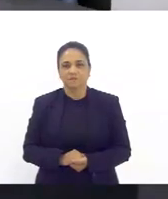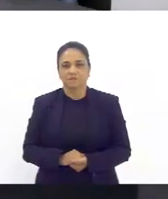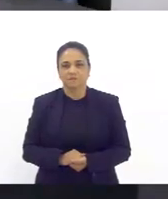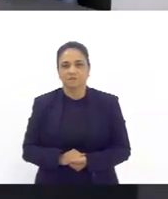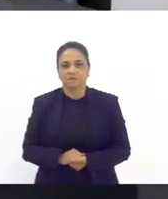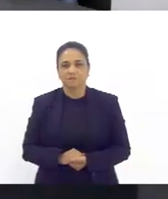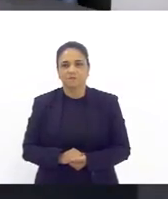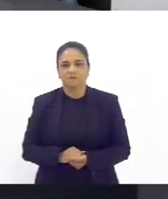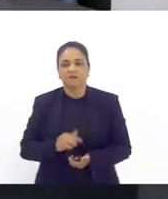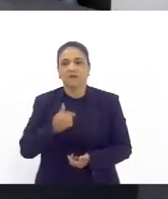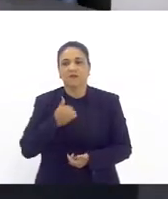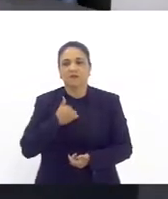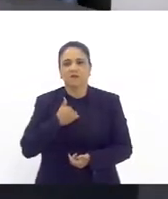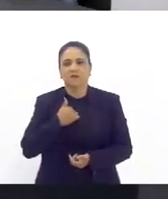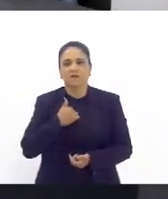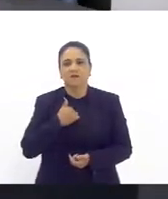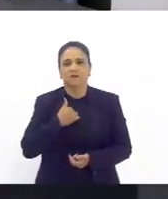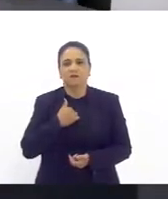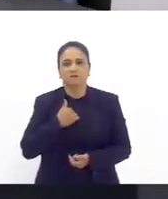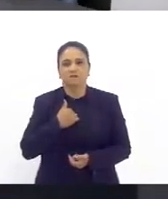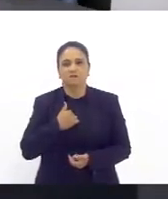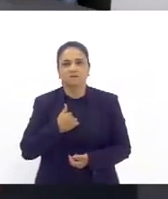eu não vou abrir para